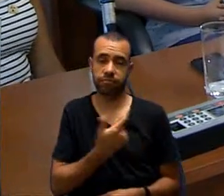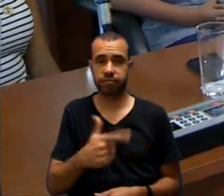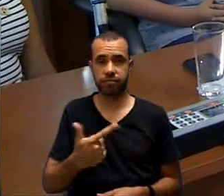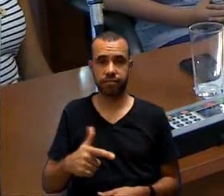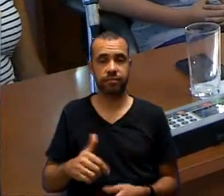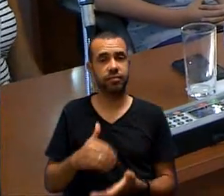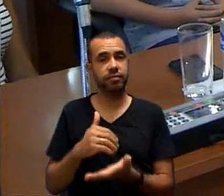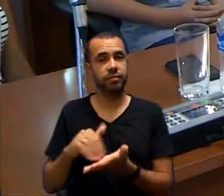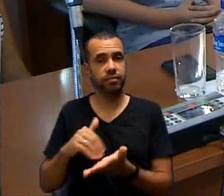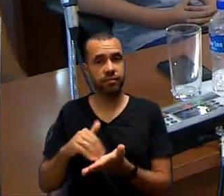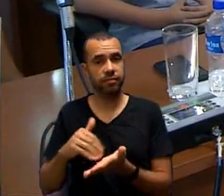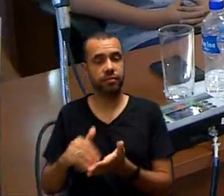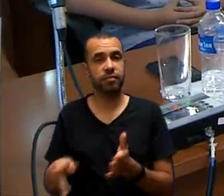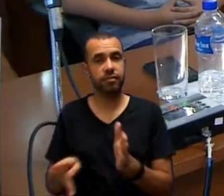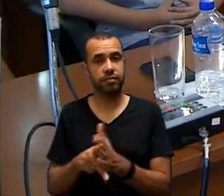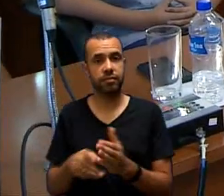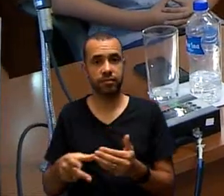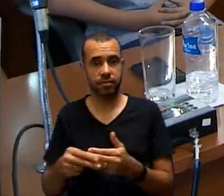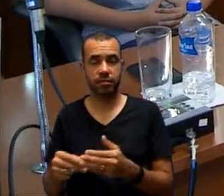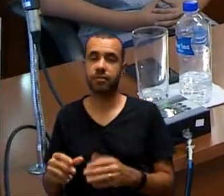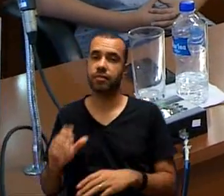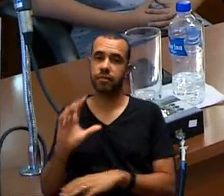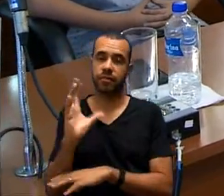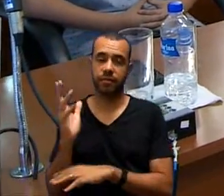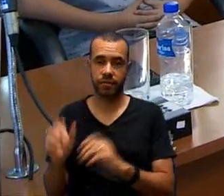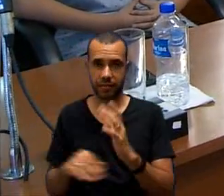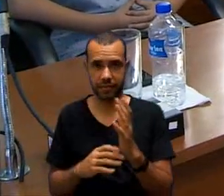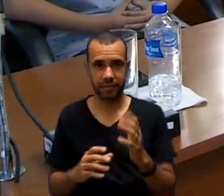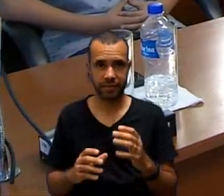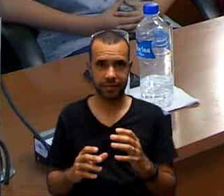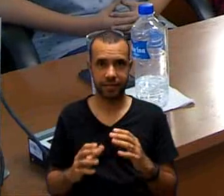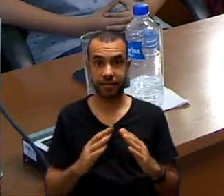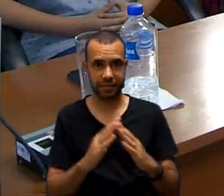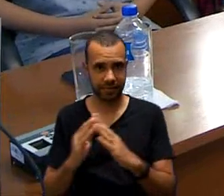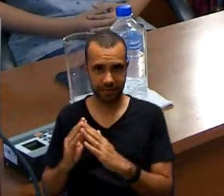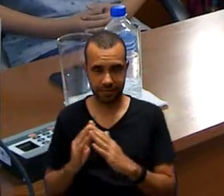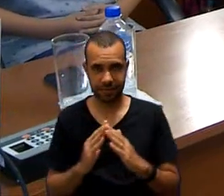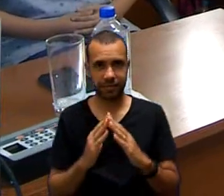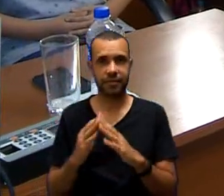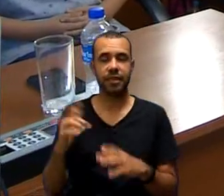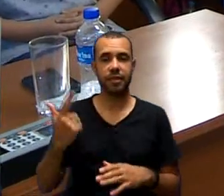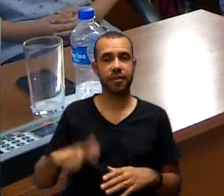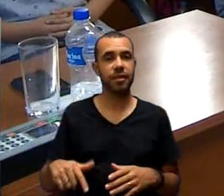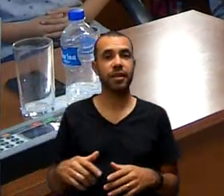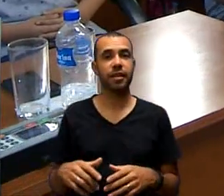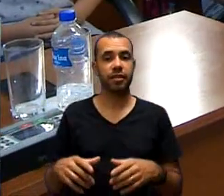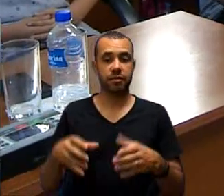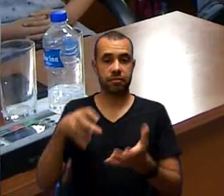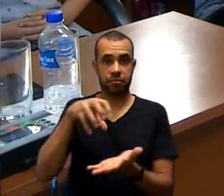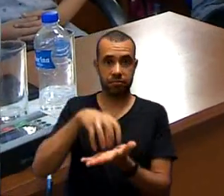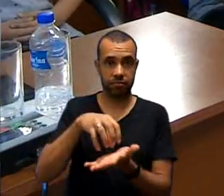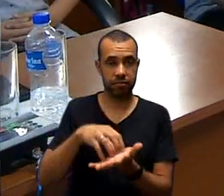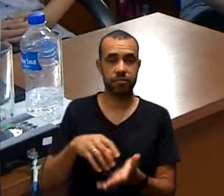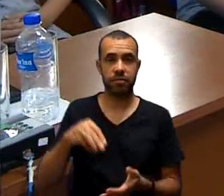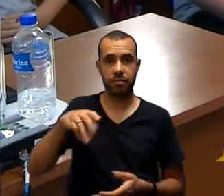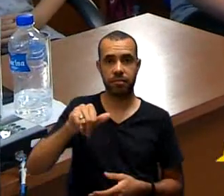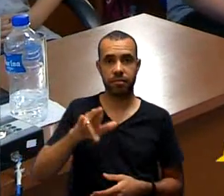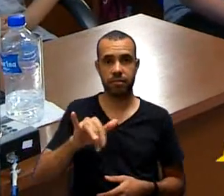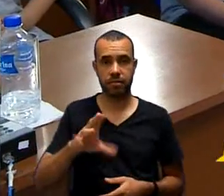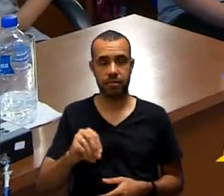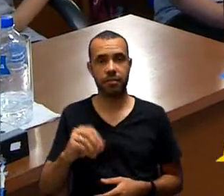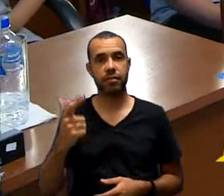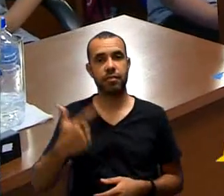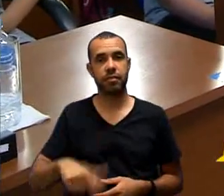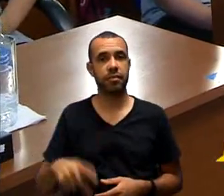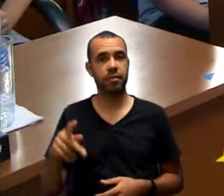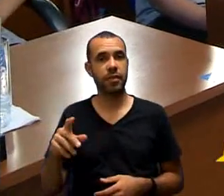de regularização fundiária e habitação, Serginho Barreto, do gabinete central, Dr. Márcio Rogério Dias, e do diretor-presidente da